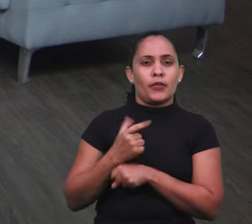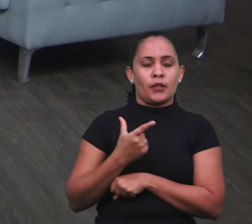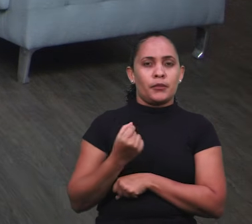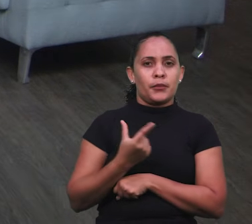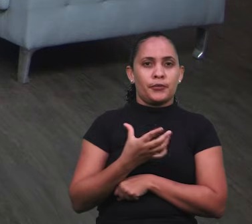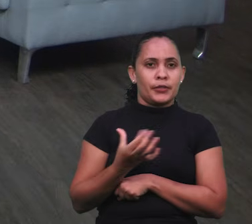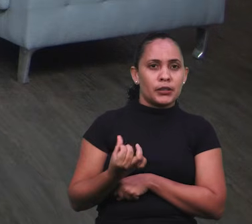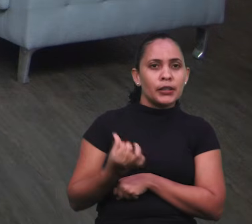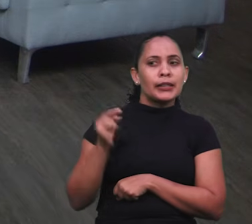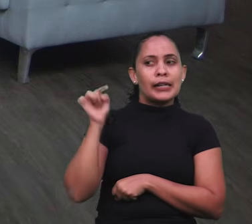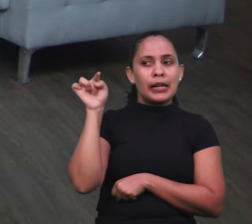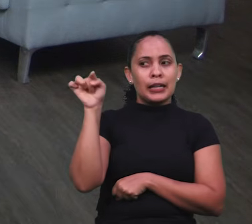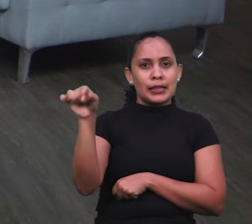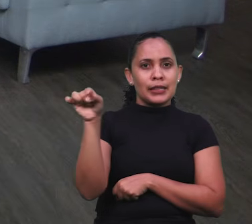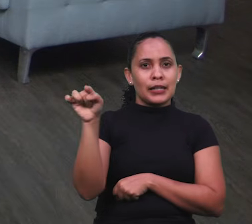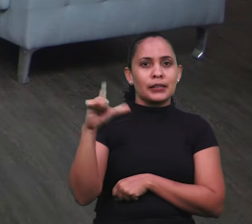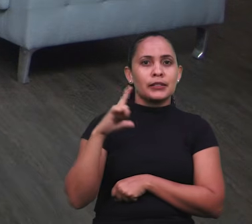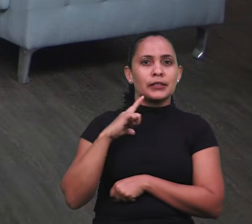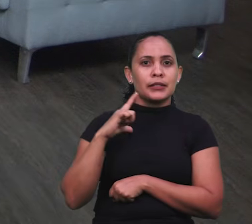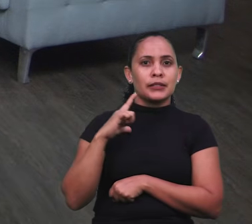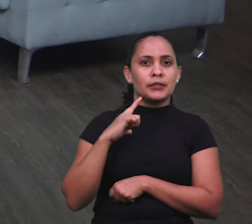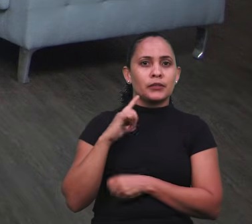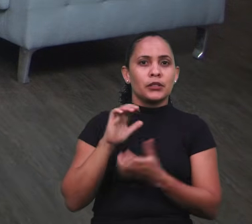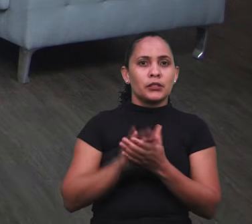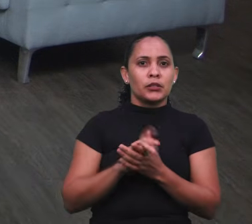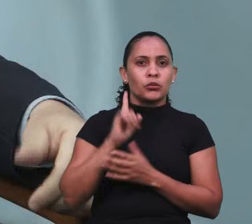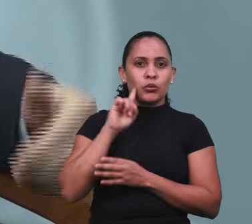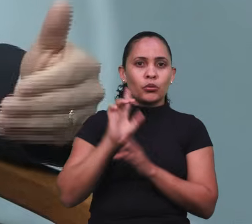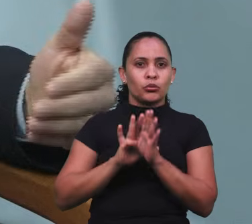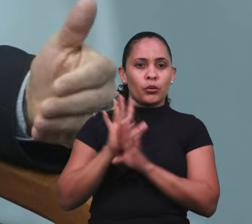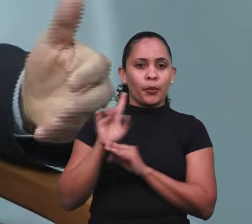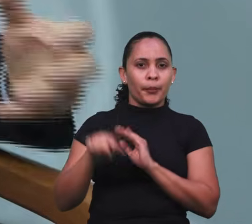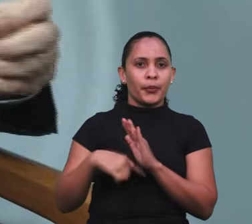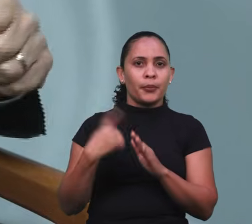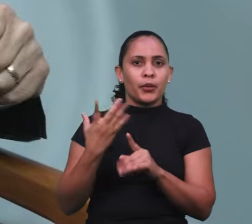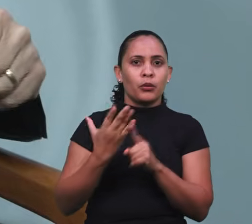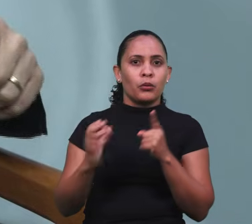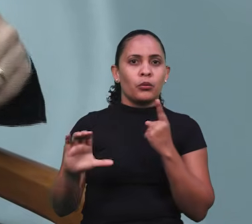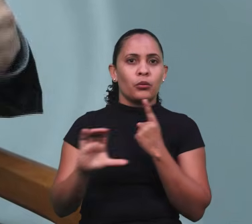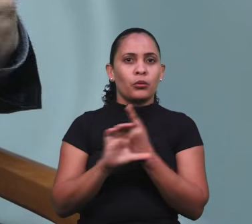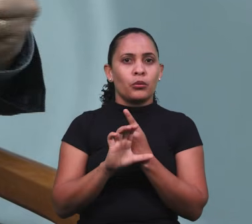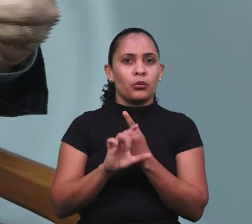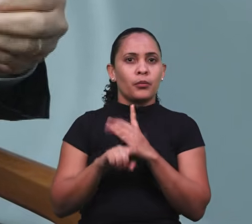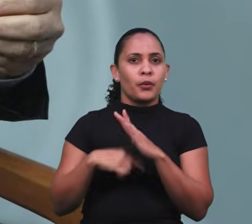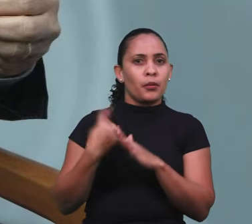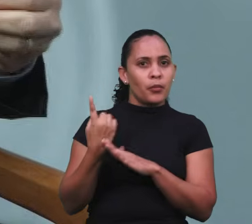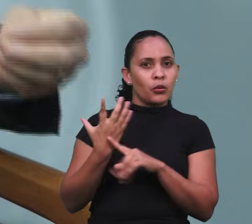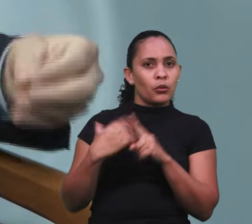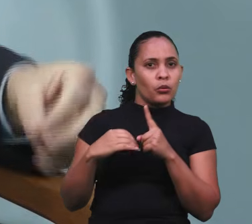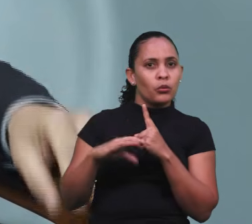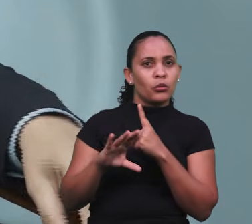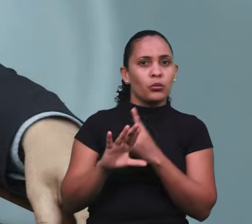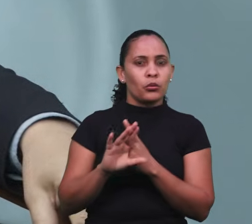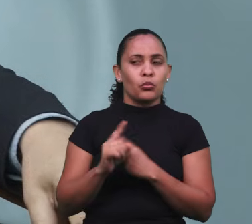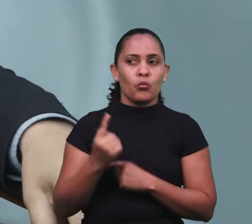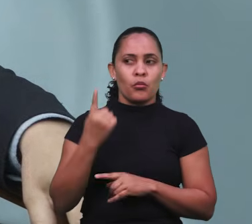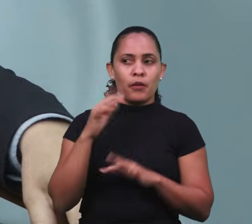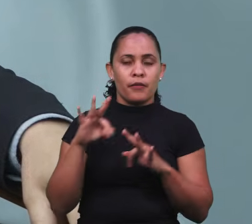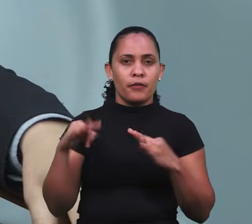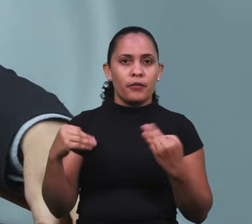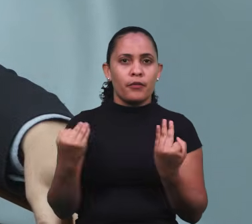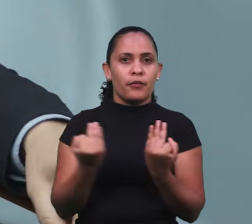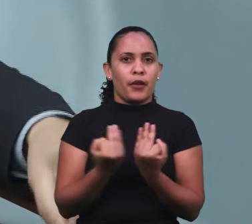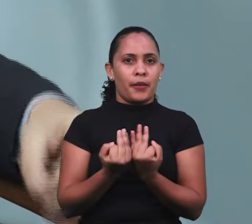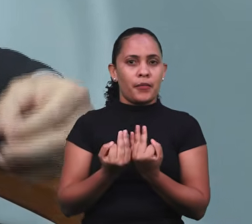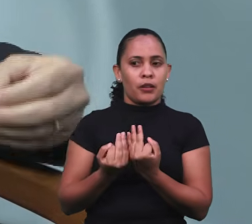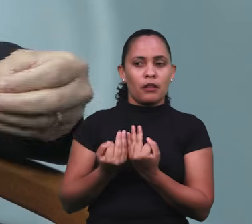desse 2026. E um casal, o Senhor deu uma orientação que no primeiro culto, o Senhor deu uma revelação que no primeiro